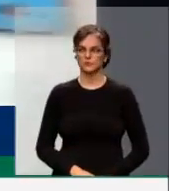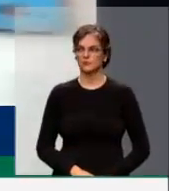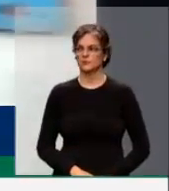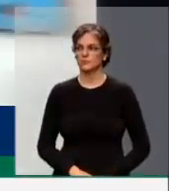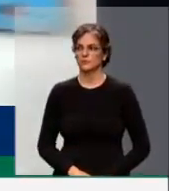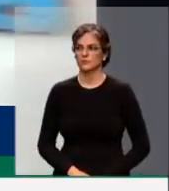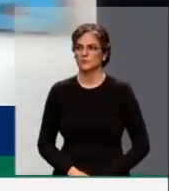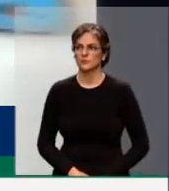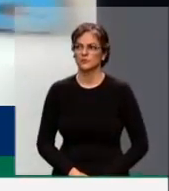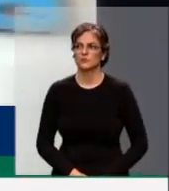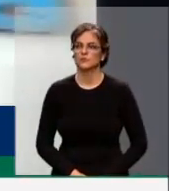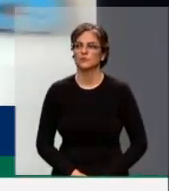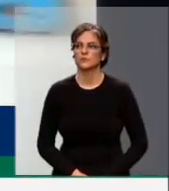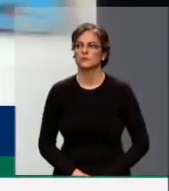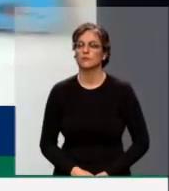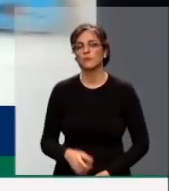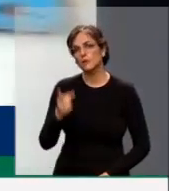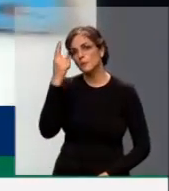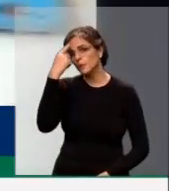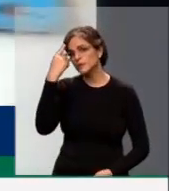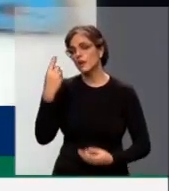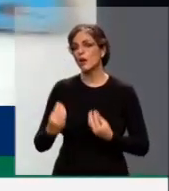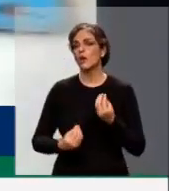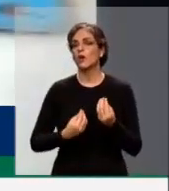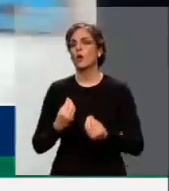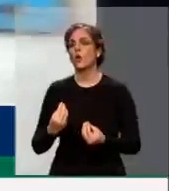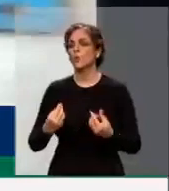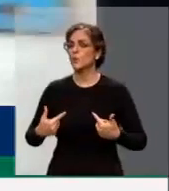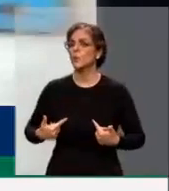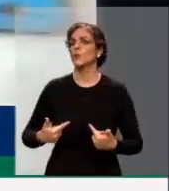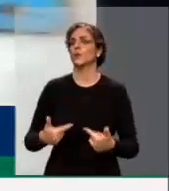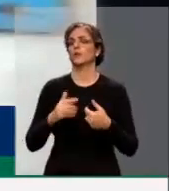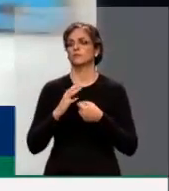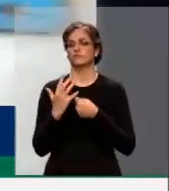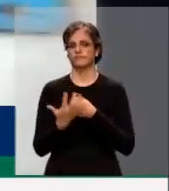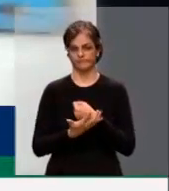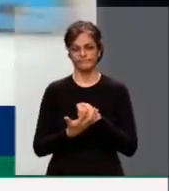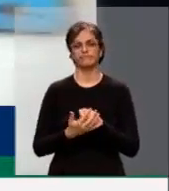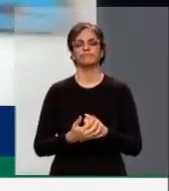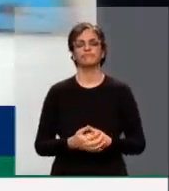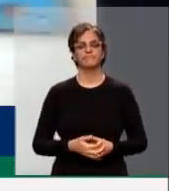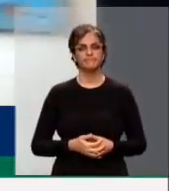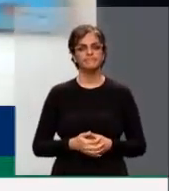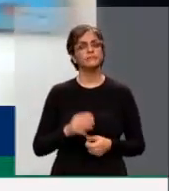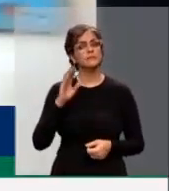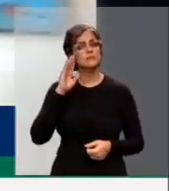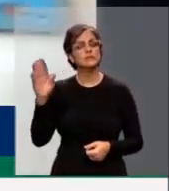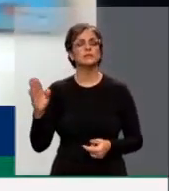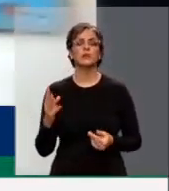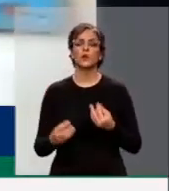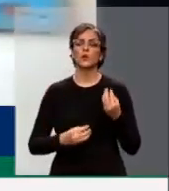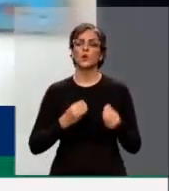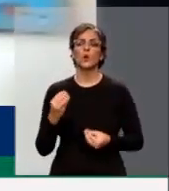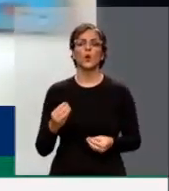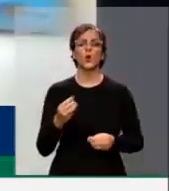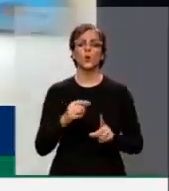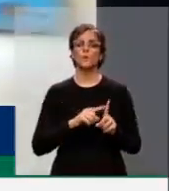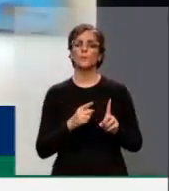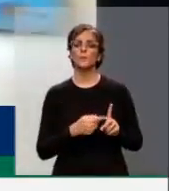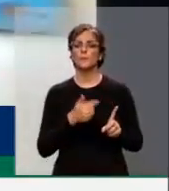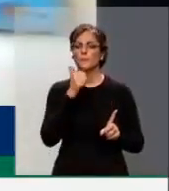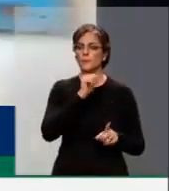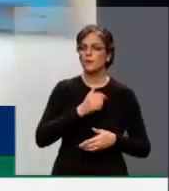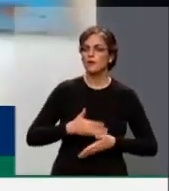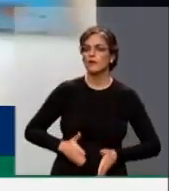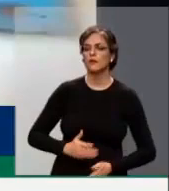de vista da articulação, mas do enfrentamento da pandemia, e principalmente quando a gente fala da questão da mortalidade materna, né?